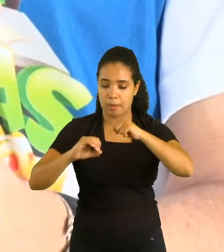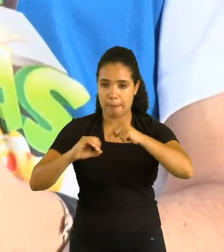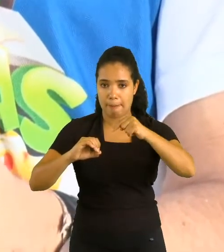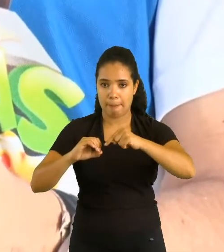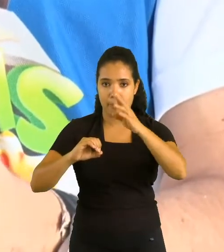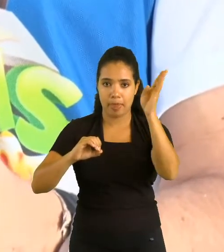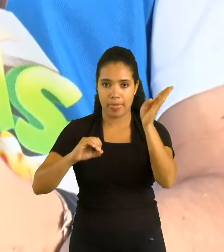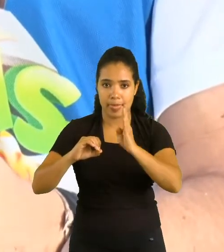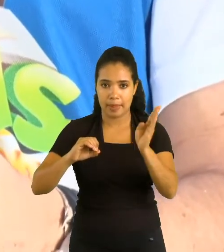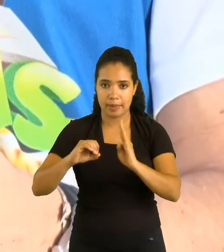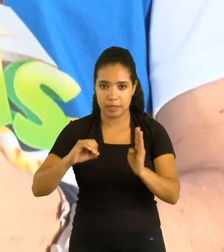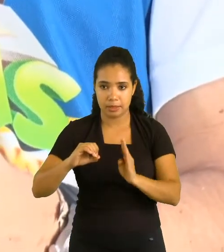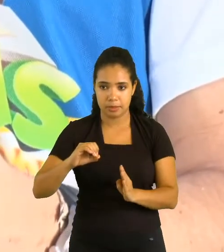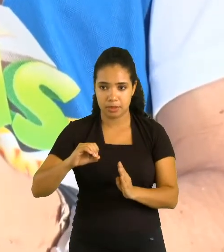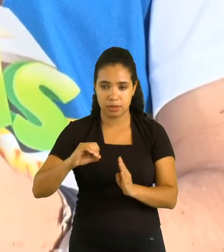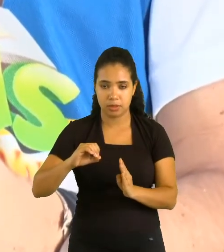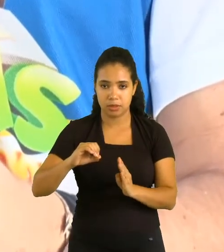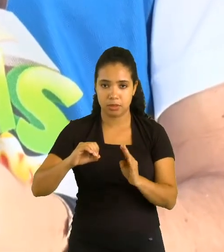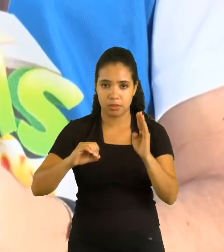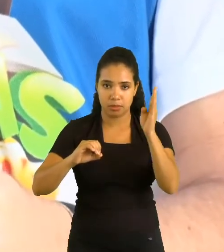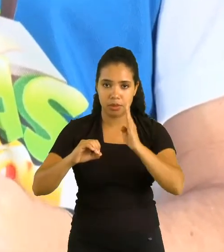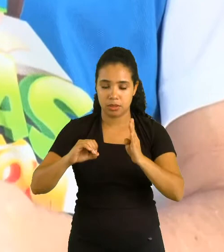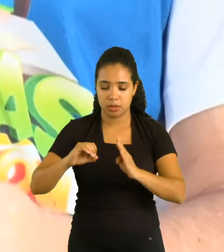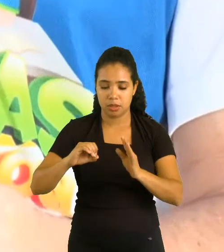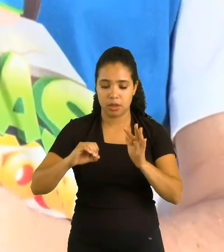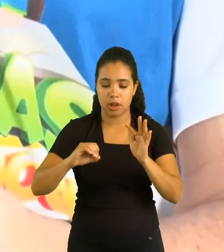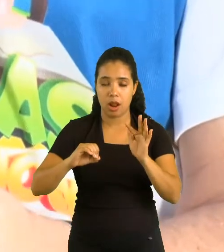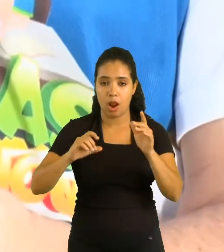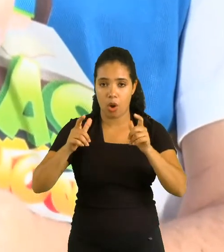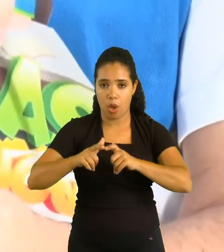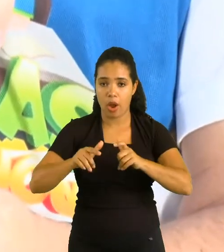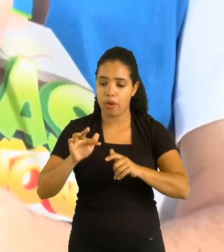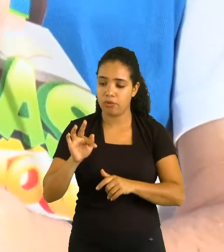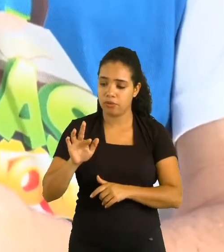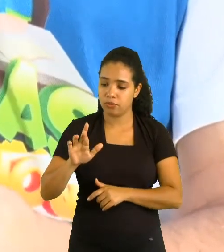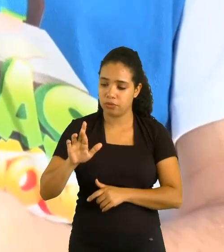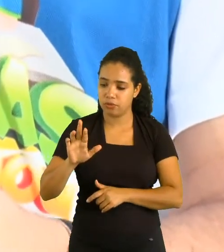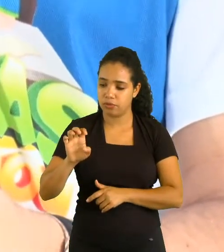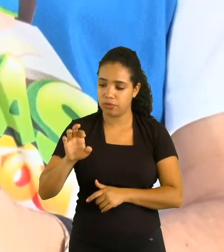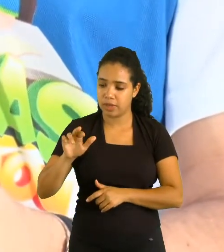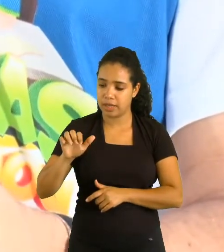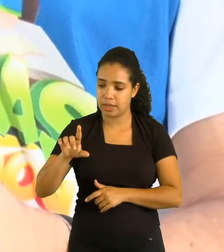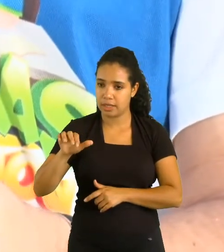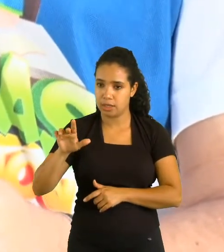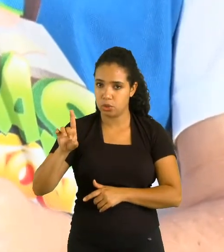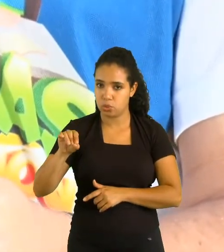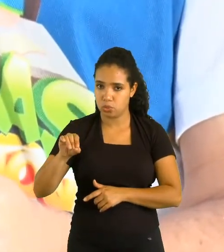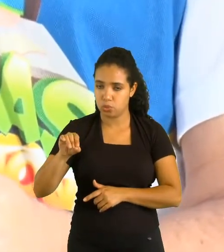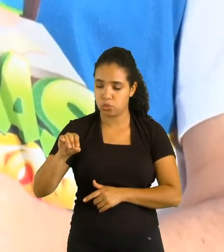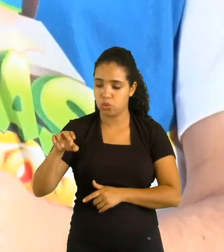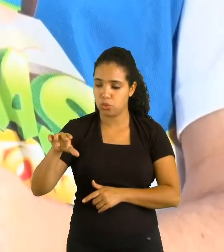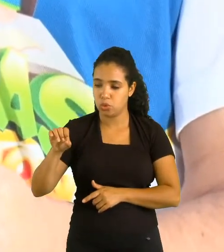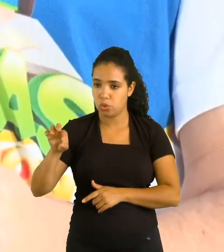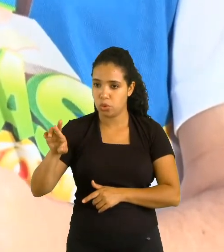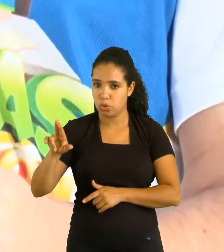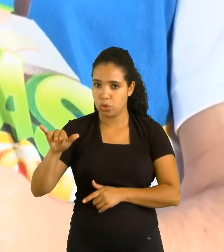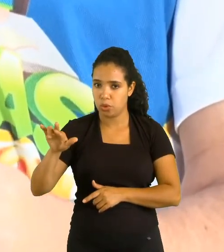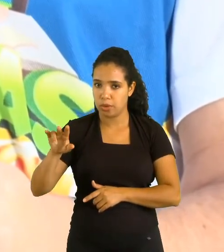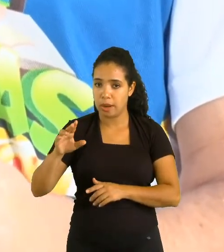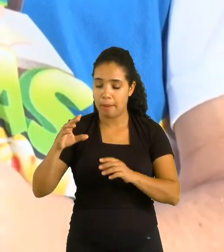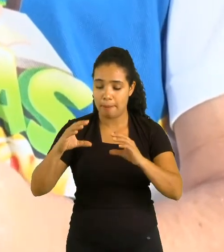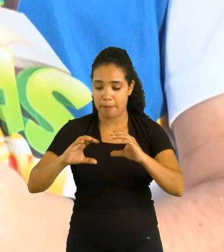nas ilhas oceânicas, lá em Fernando de Noronha, vai ter uma hora mais tarde, porque lá já foi